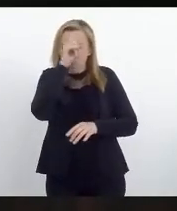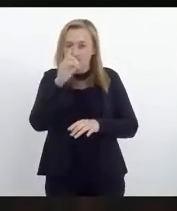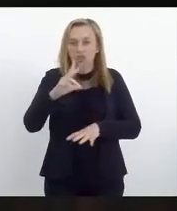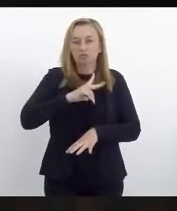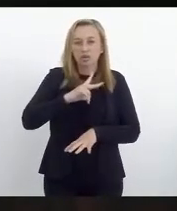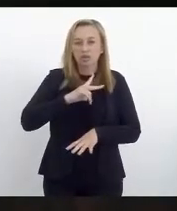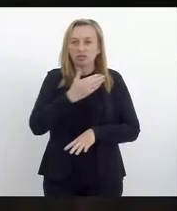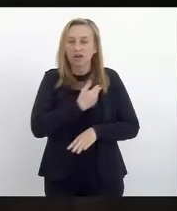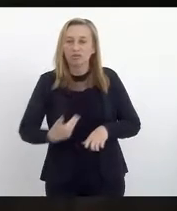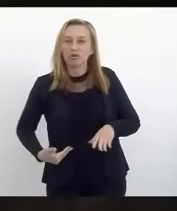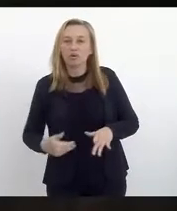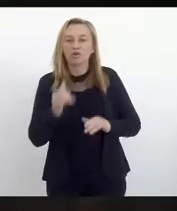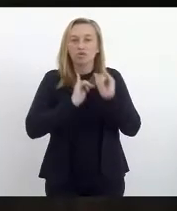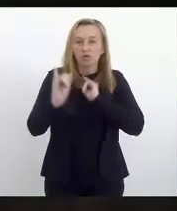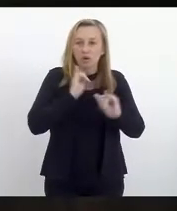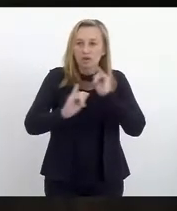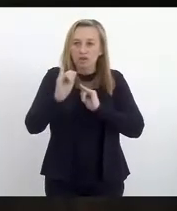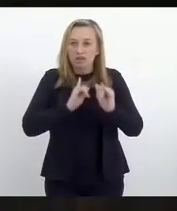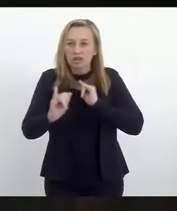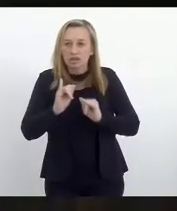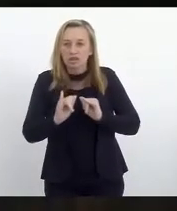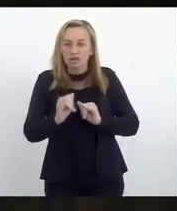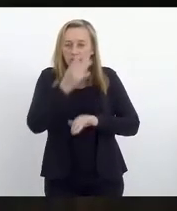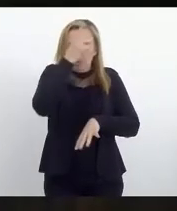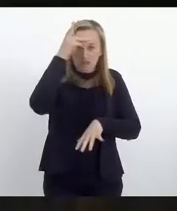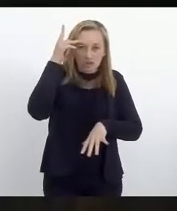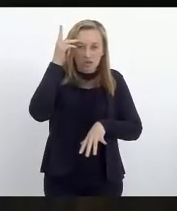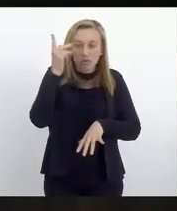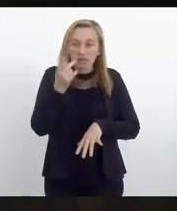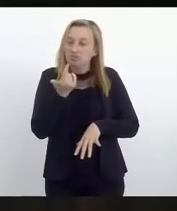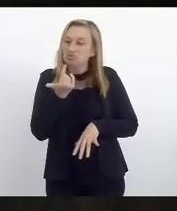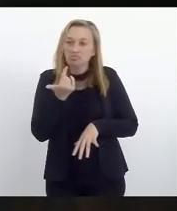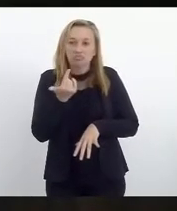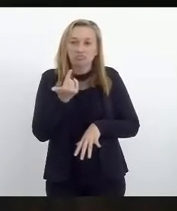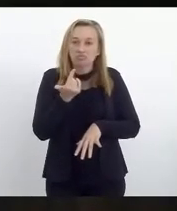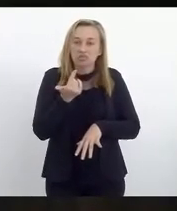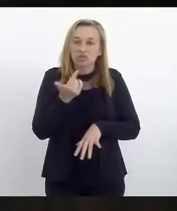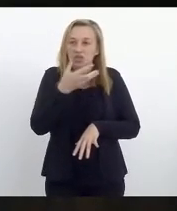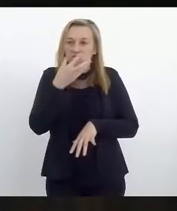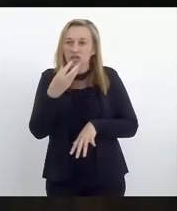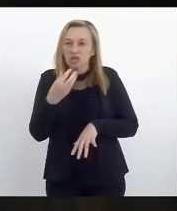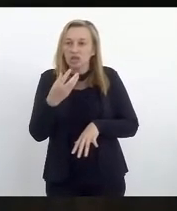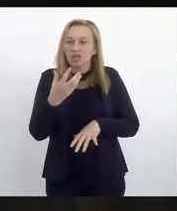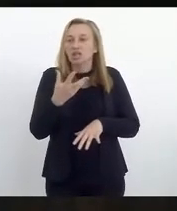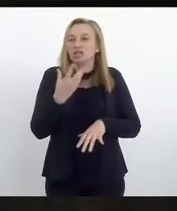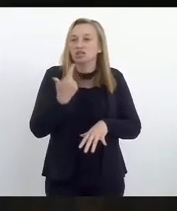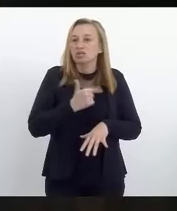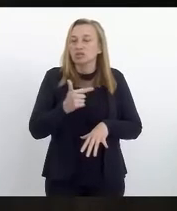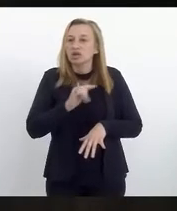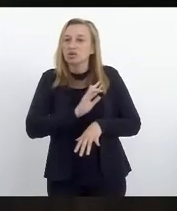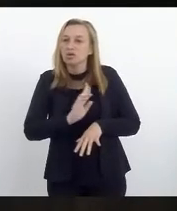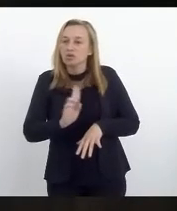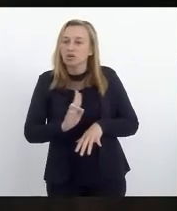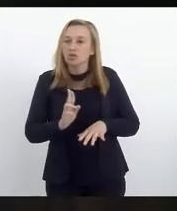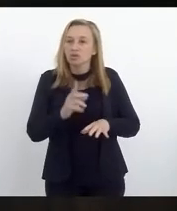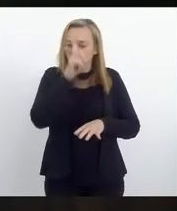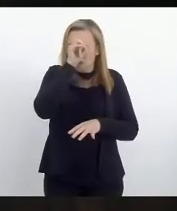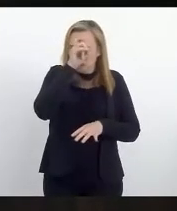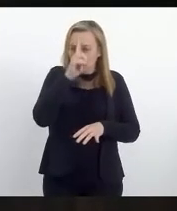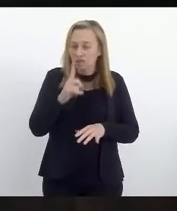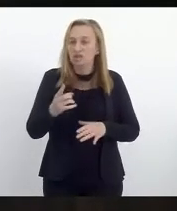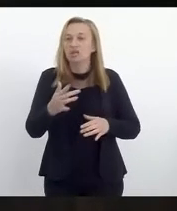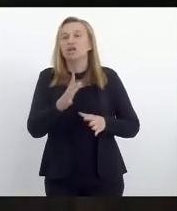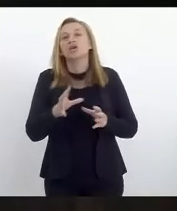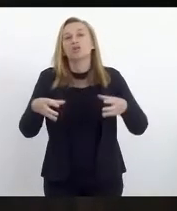privados de informação sobre pacientes desconhecidos internados no âmbito do Estado do Rio de Janeiro, pendente do parecer das comissões de Constituição e Justiça, de